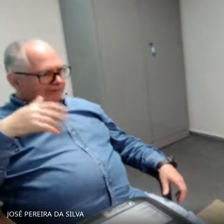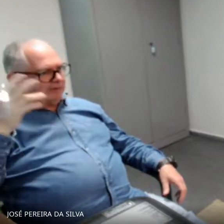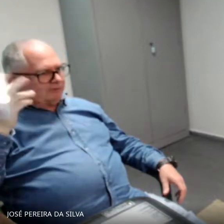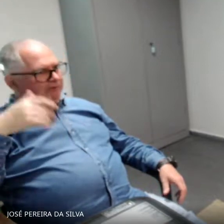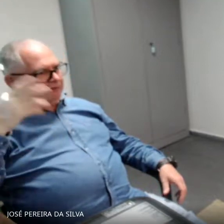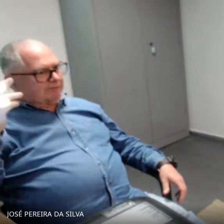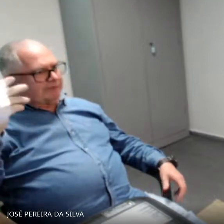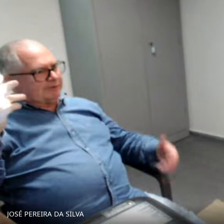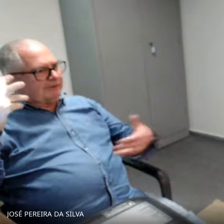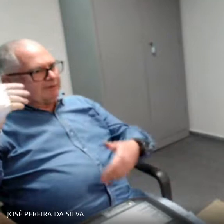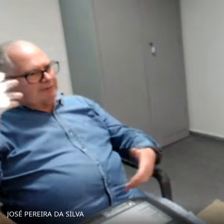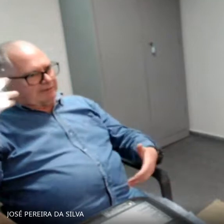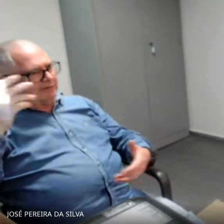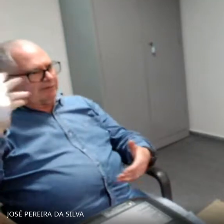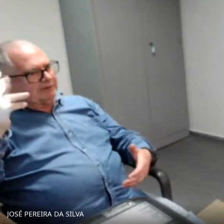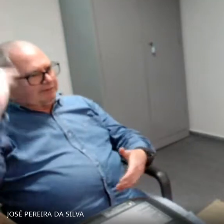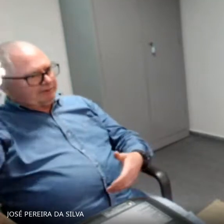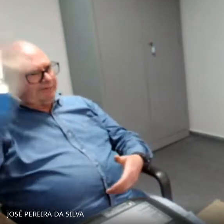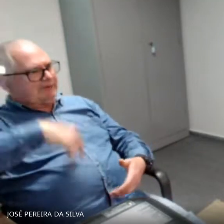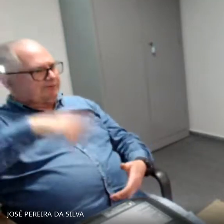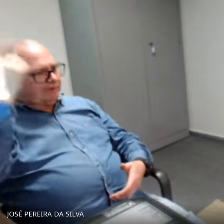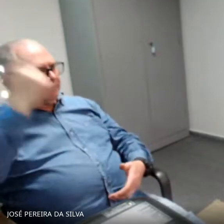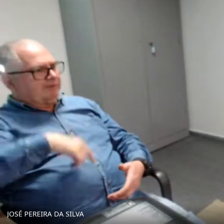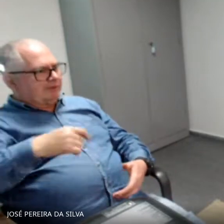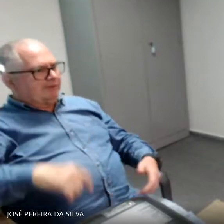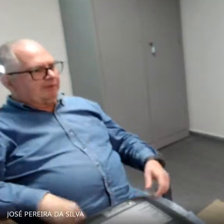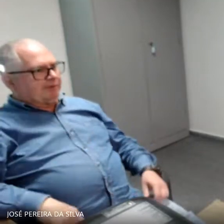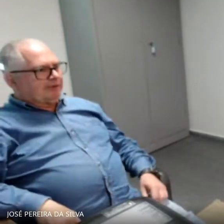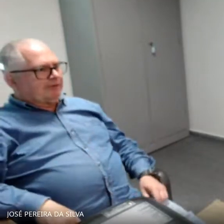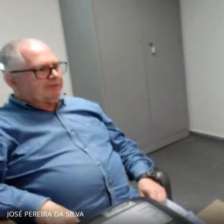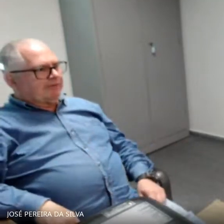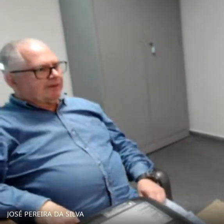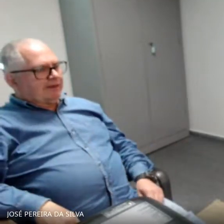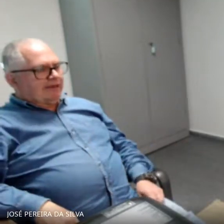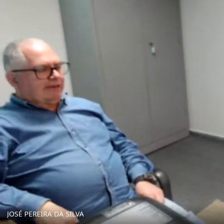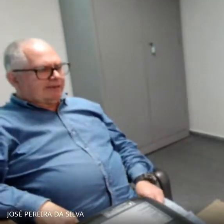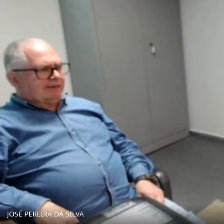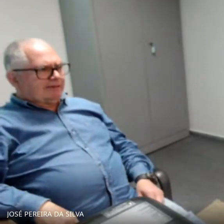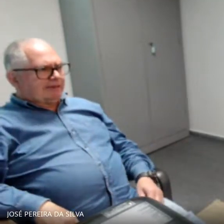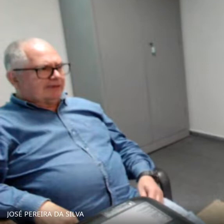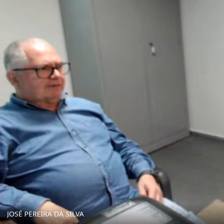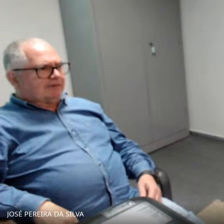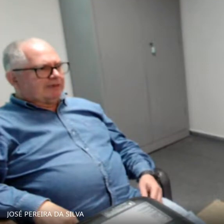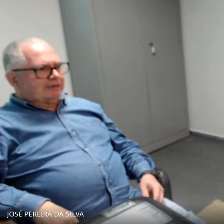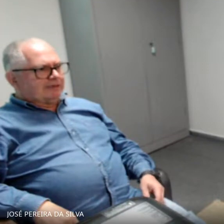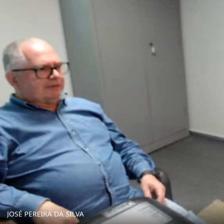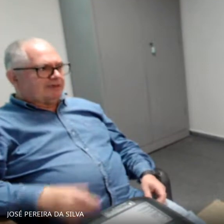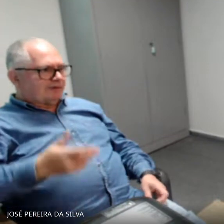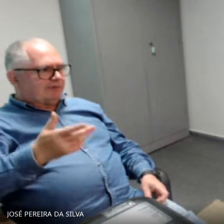está obstruído, você percebe que não está dando comunicação, aí você faz o espelhamento cognitivo. A questão